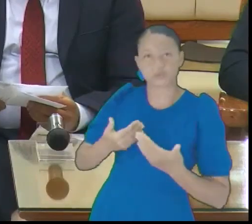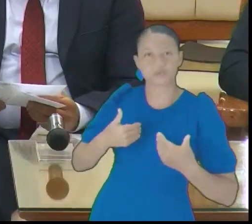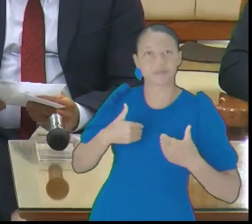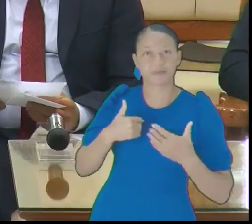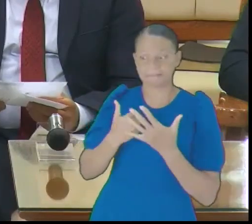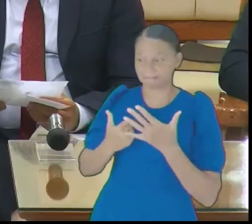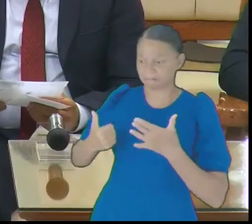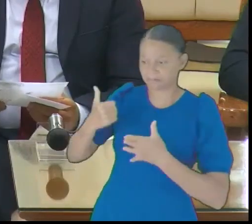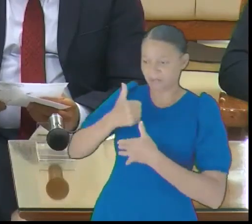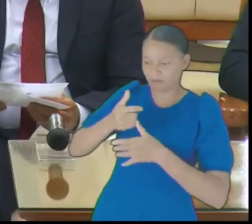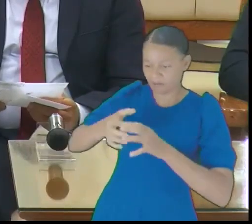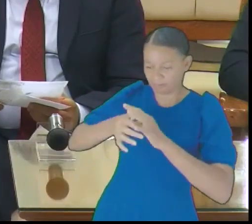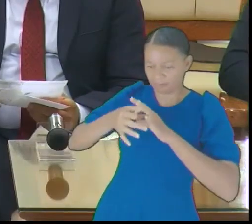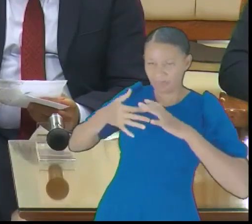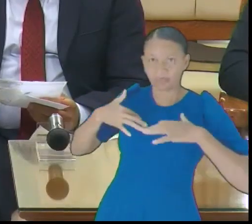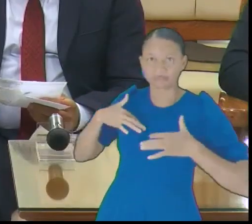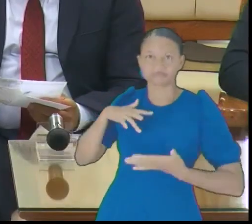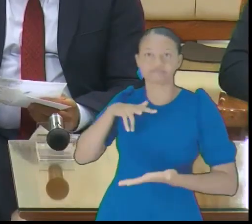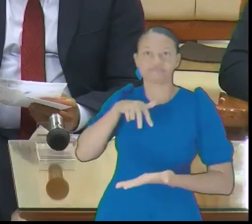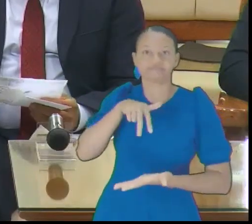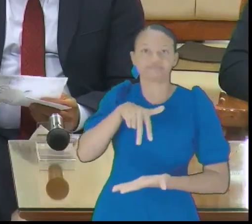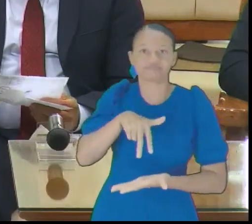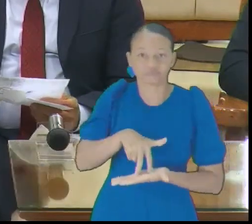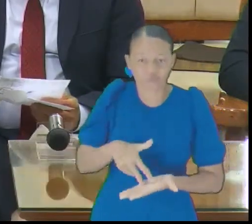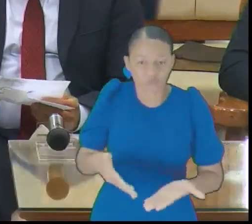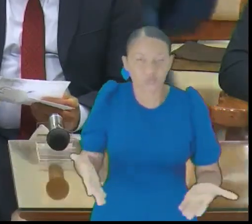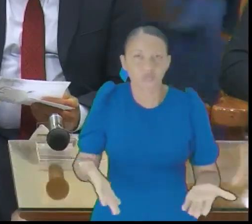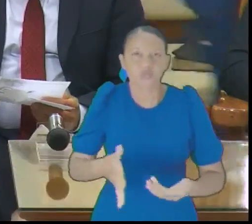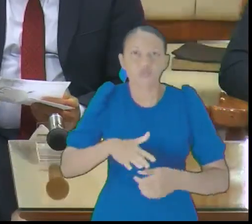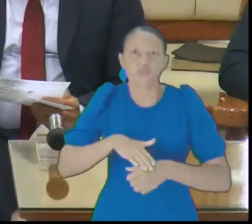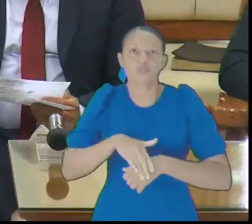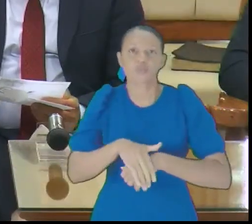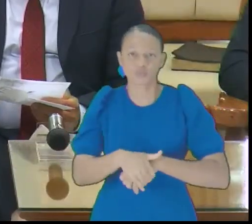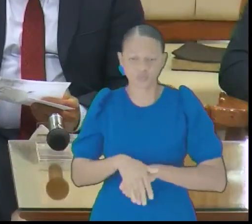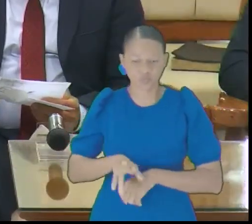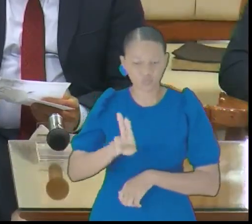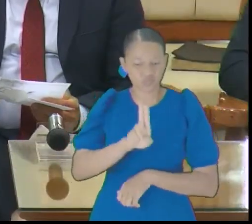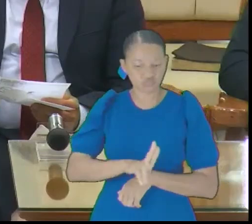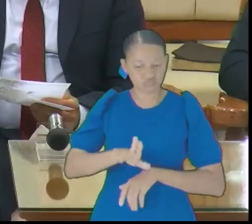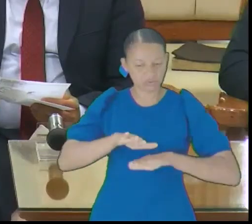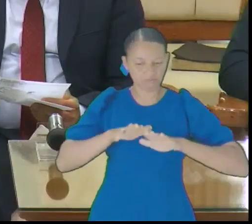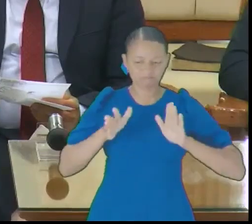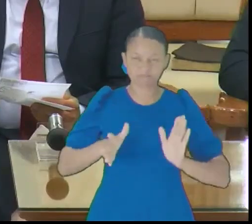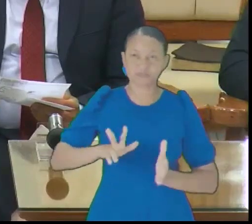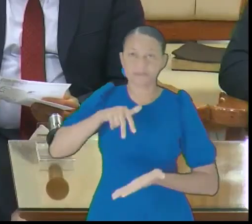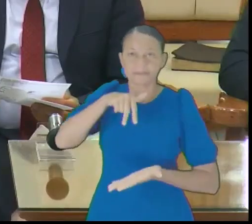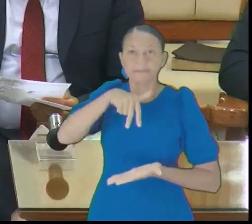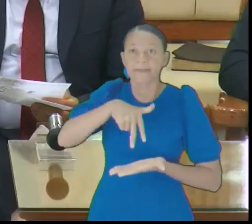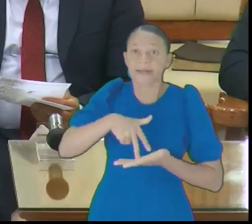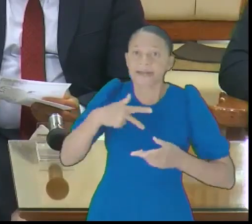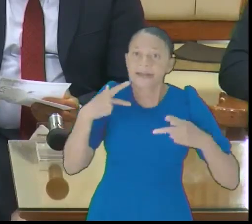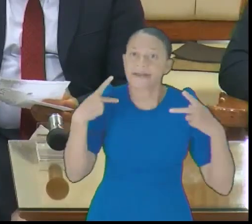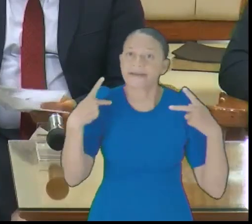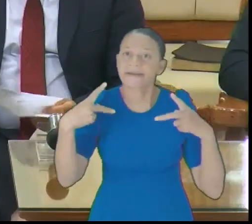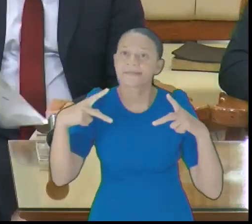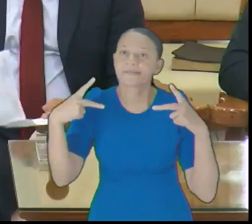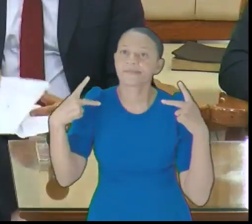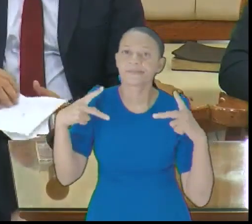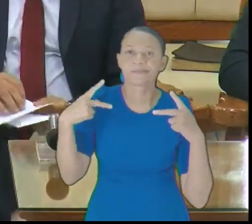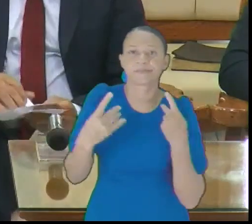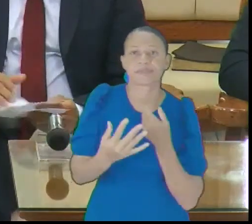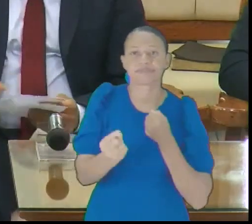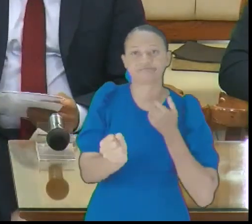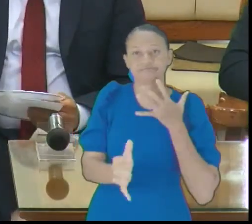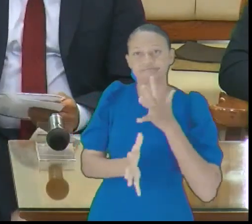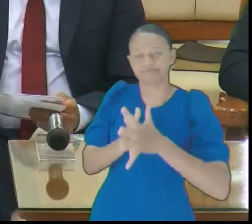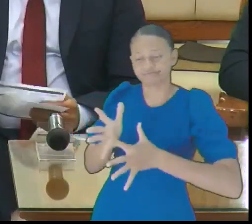privilégio que Ele me concede de nesta noite usar este púlpito para falar